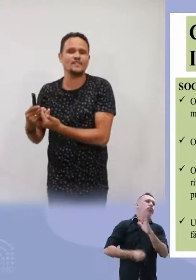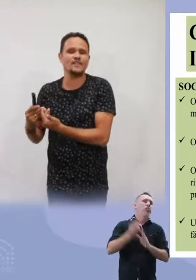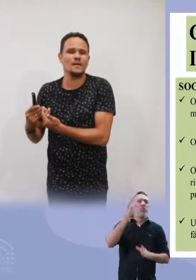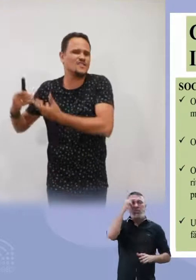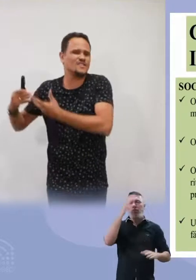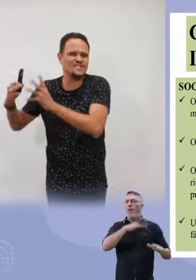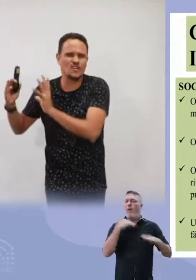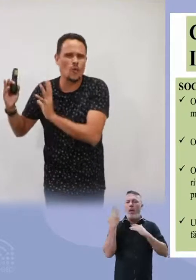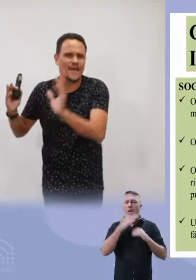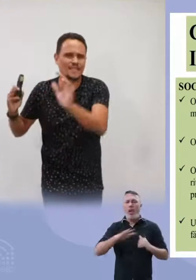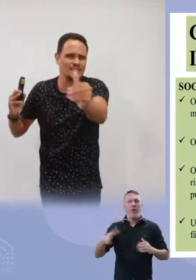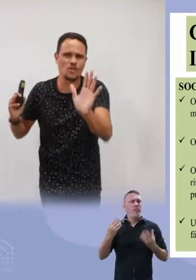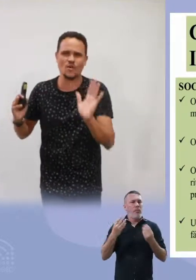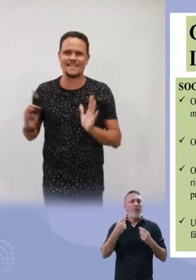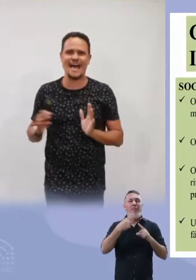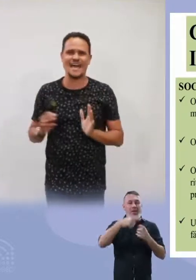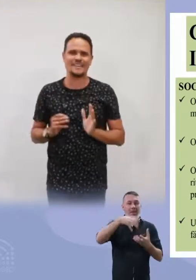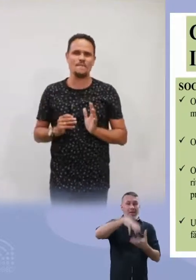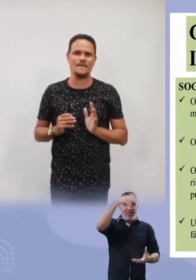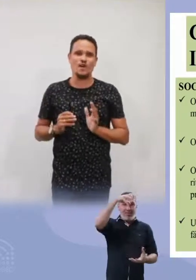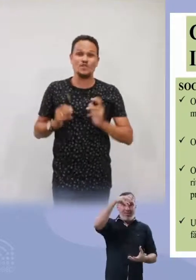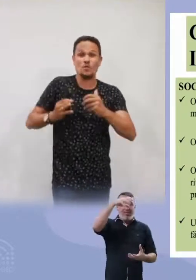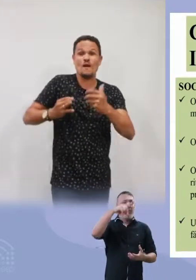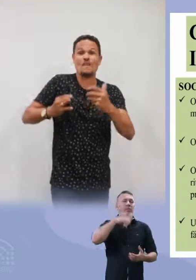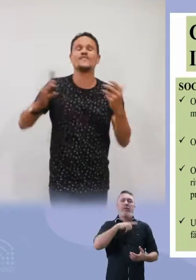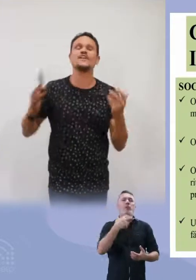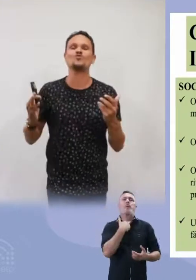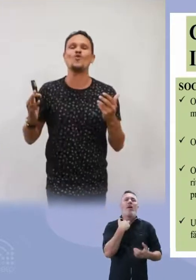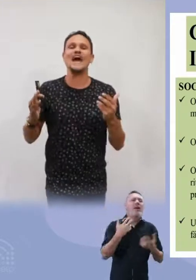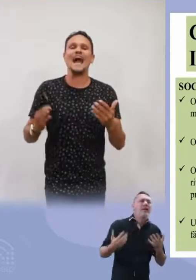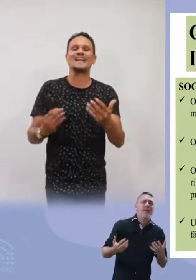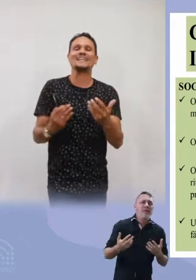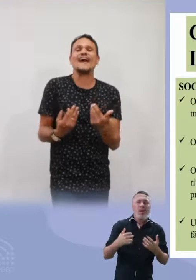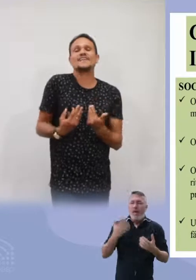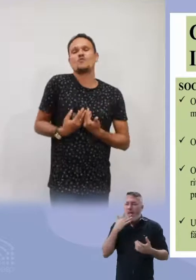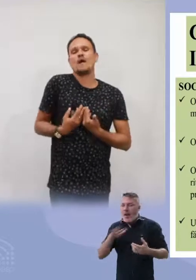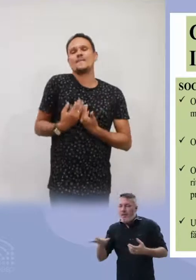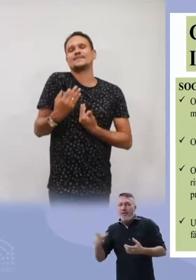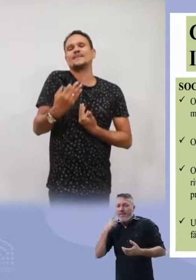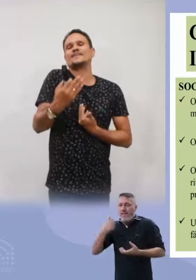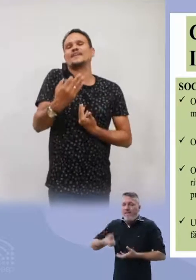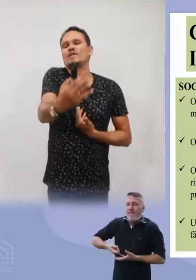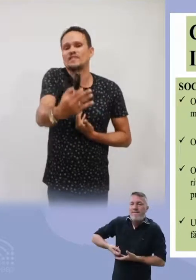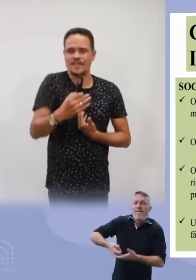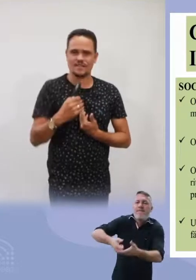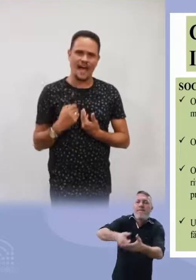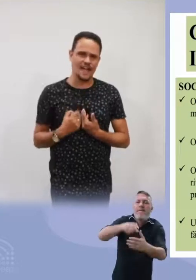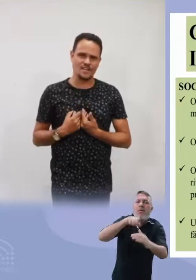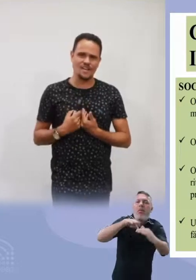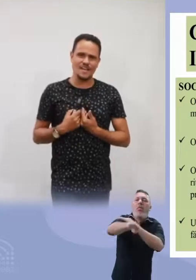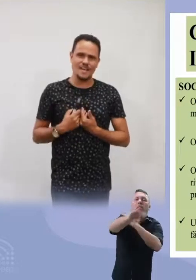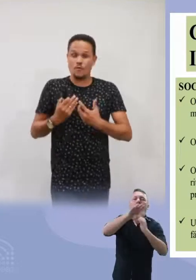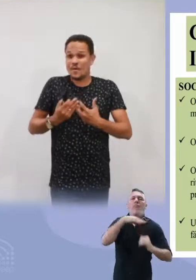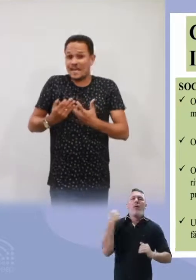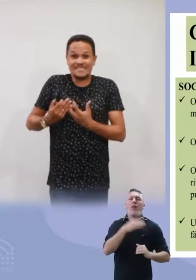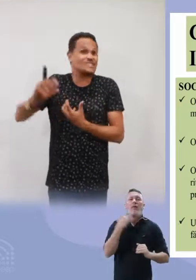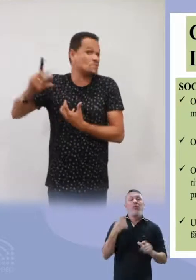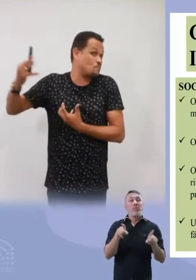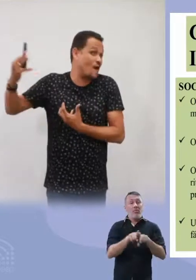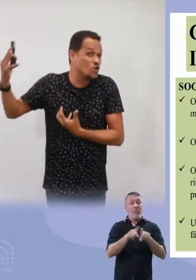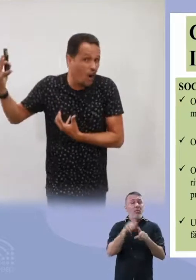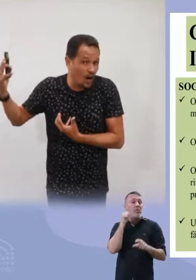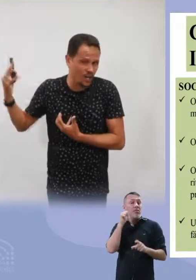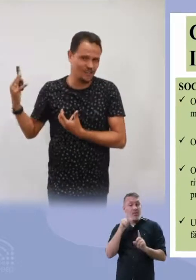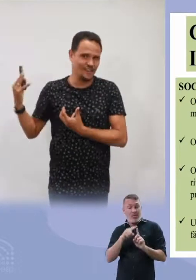XIX, 1850, sem decorar a data. Eu já tenho um avanço. A Inglaterra já não é mais a detentora da verdade. A burguesia